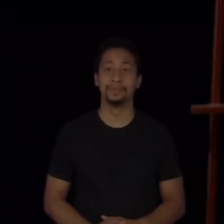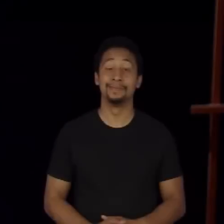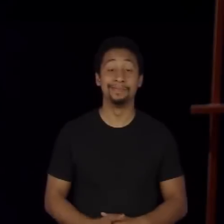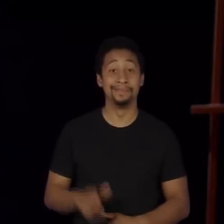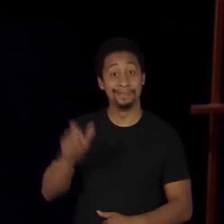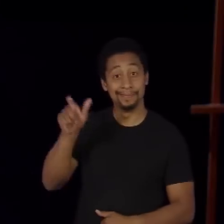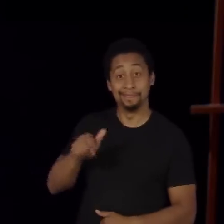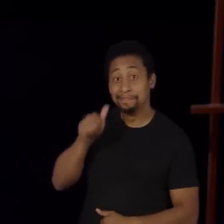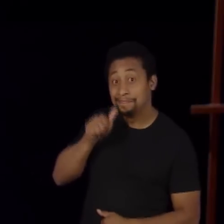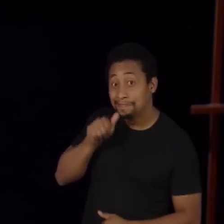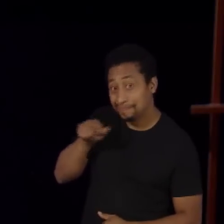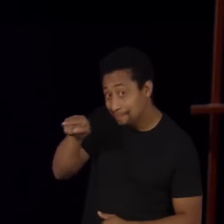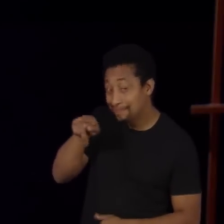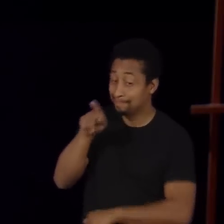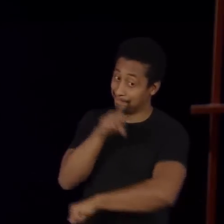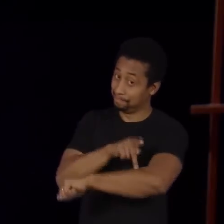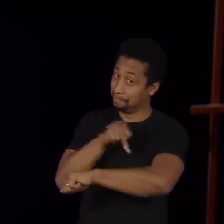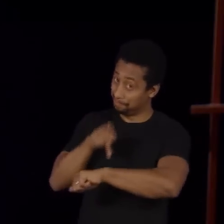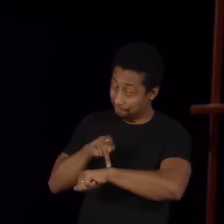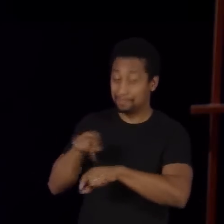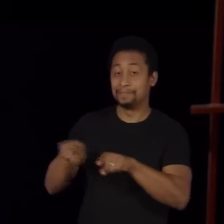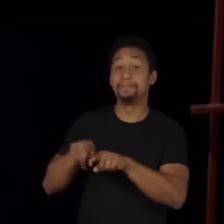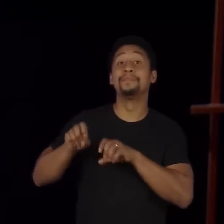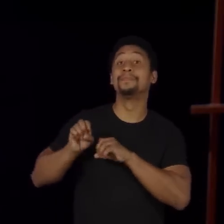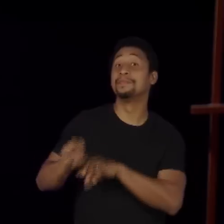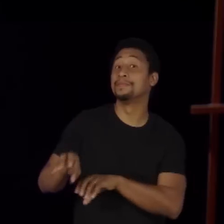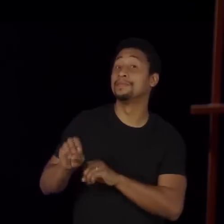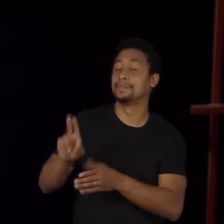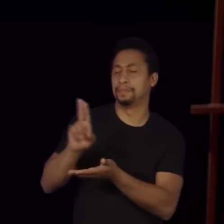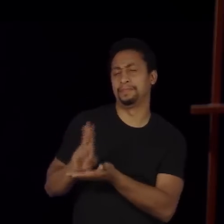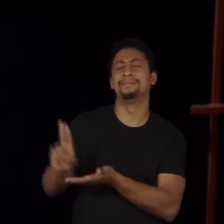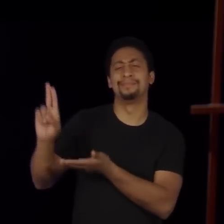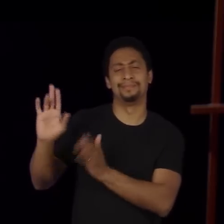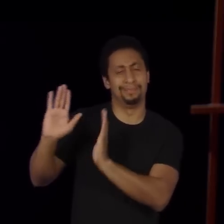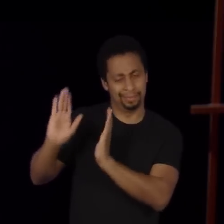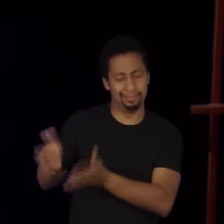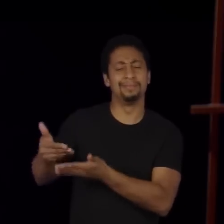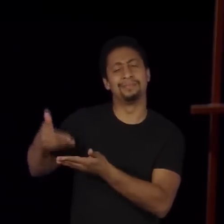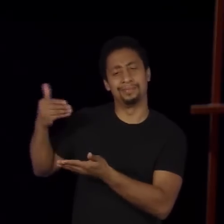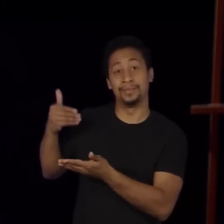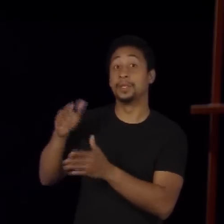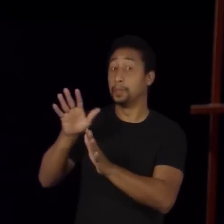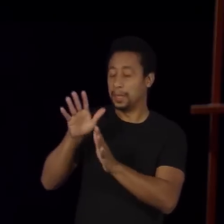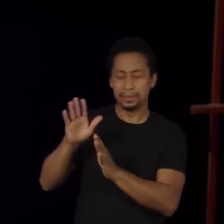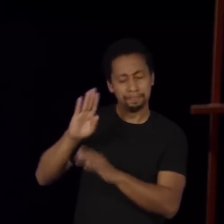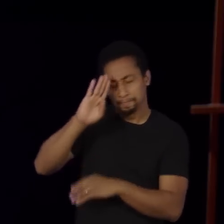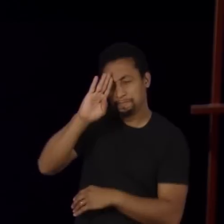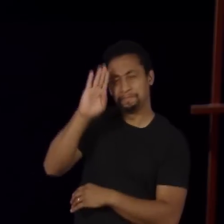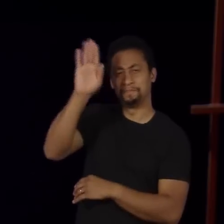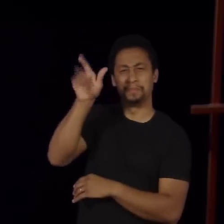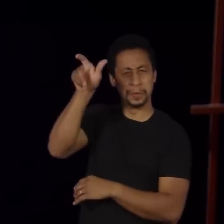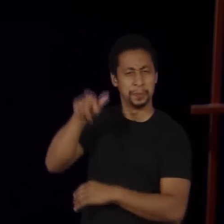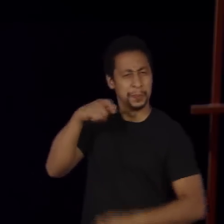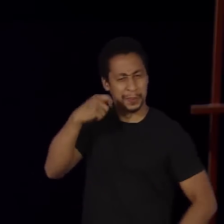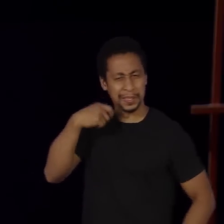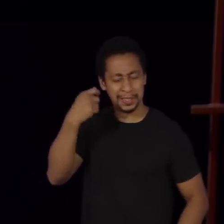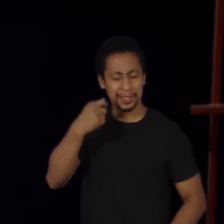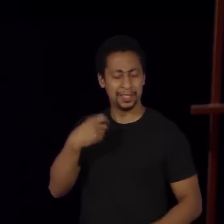Ela foi pedagoga e professora universitária, mas, acima de tudo, uma atriz de personalidade